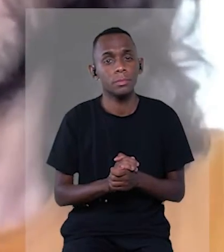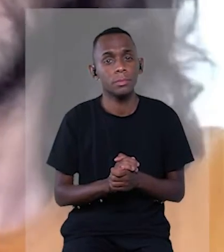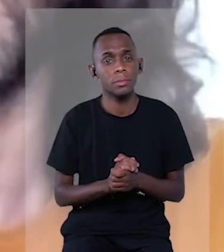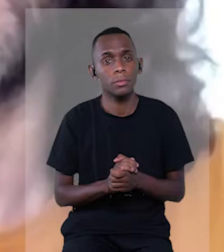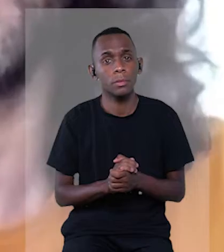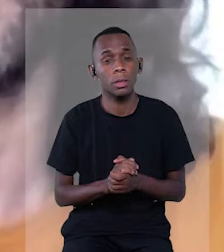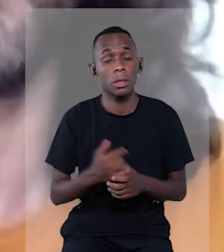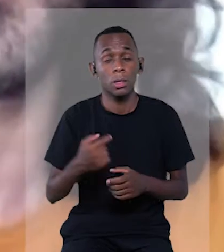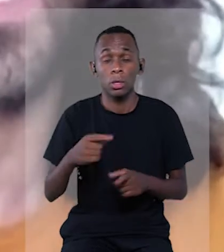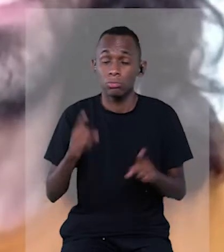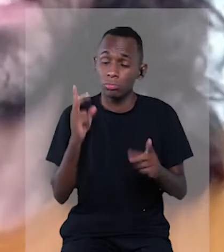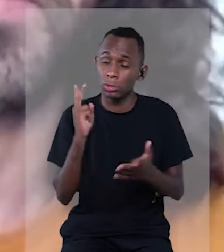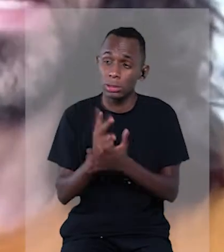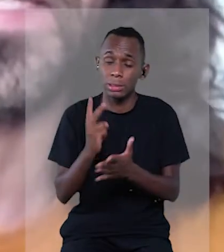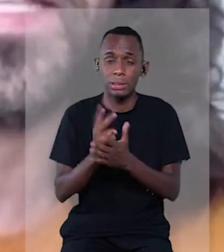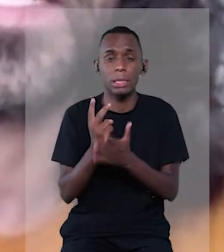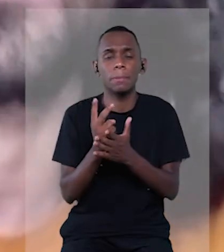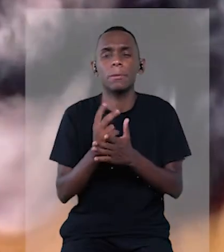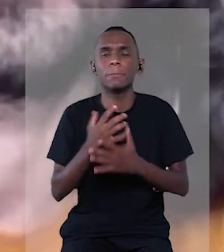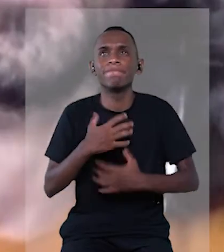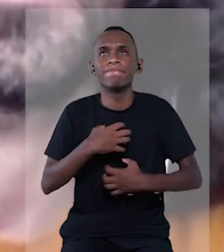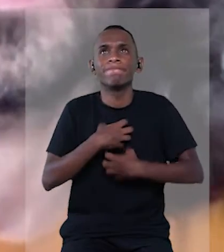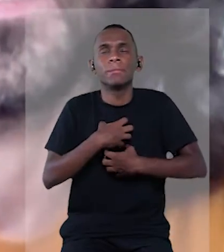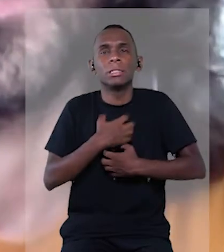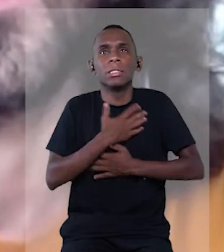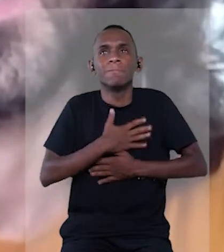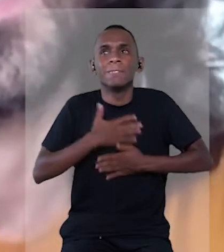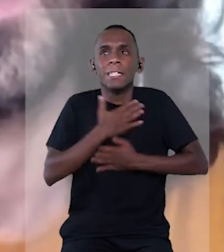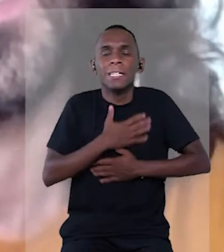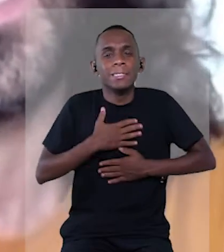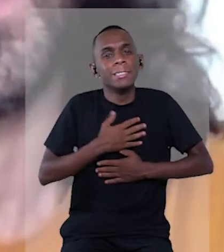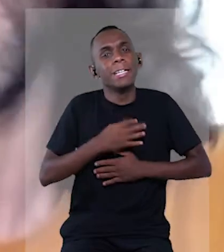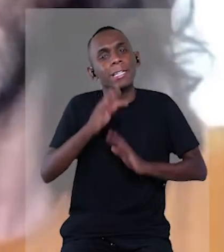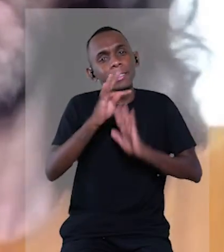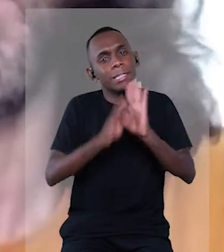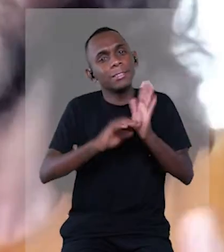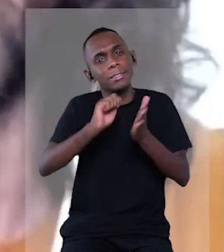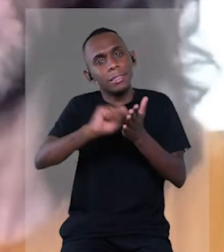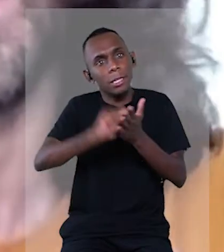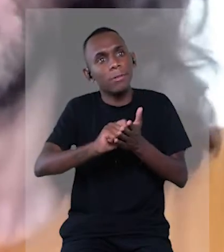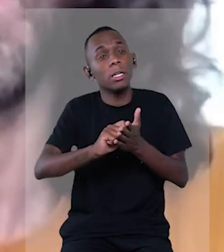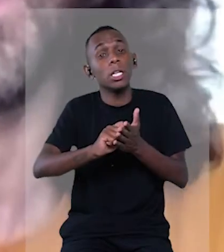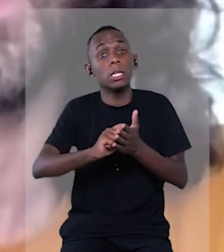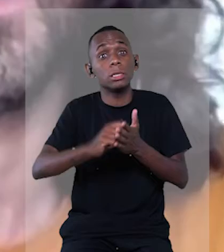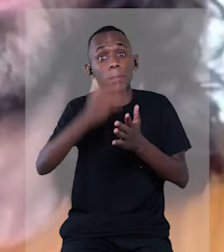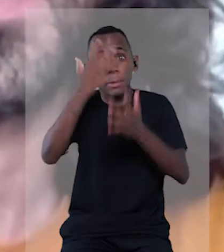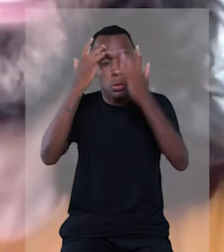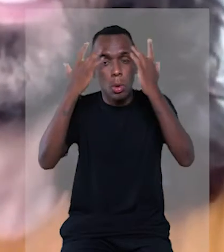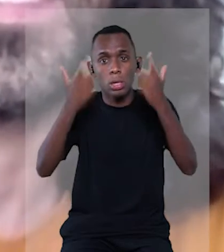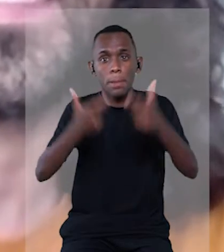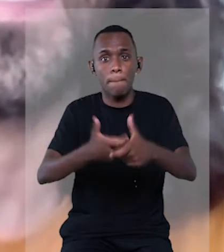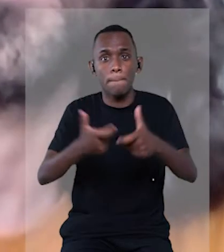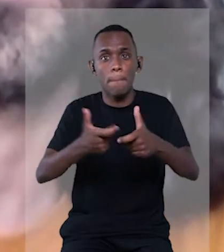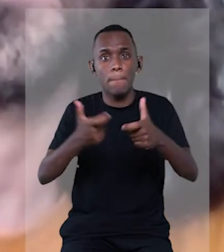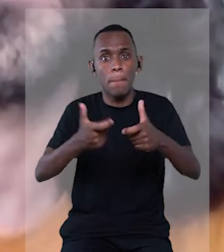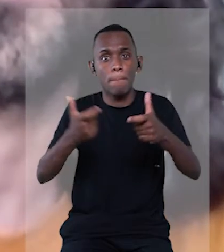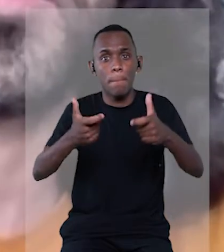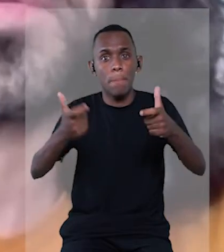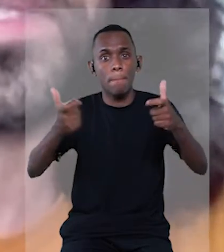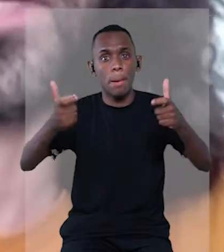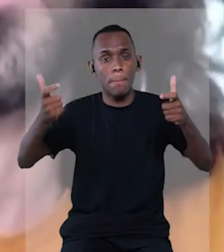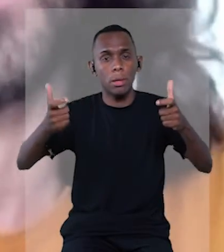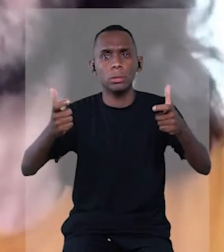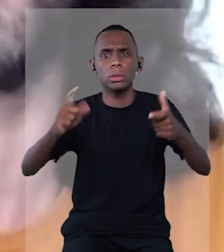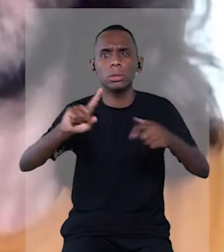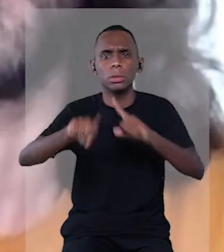eu sempre tive muito carinho e prazer em escrever esses textos, assim. E o número foi aumentando, e até que